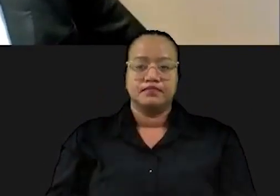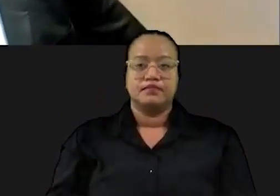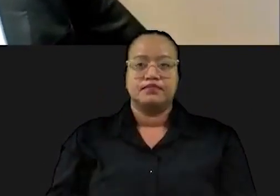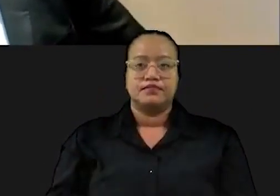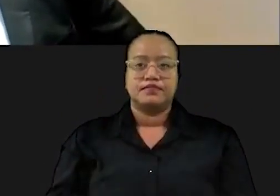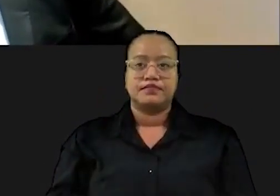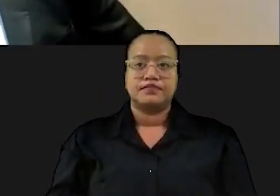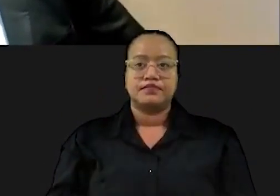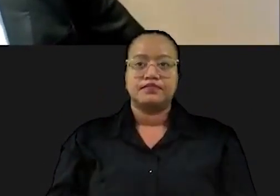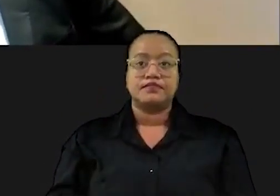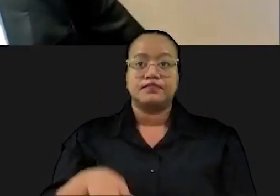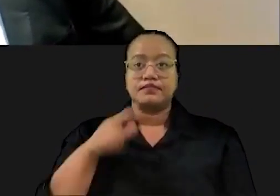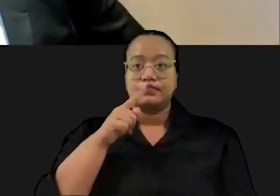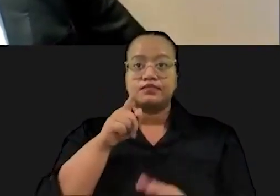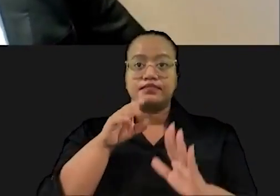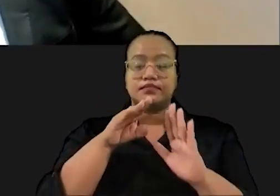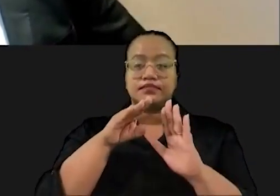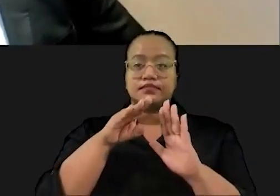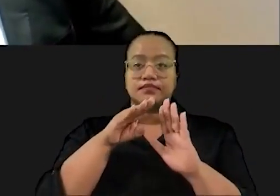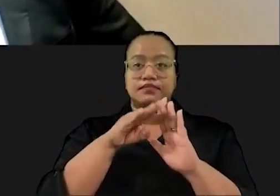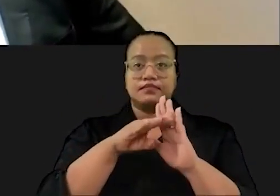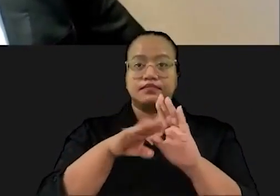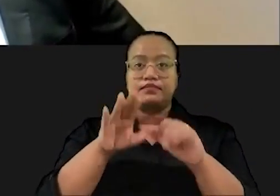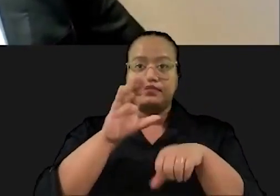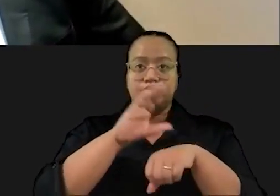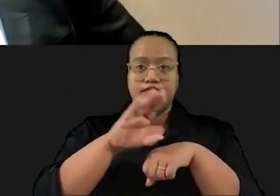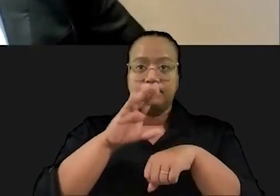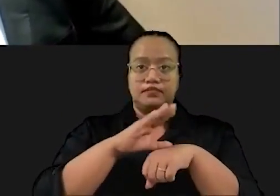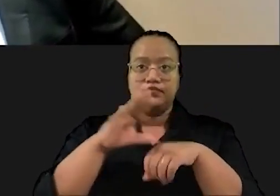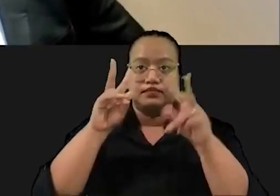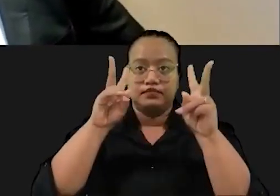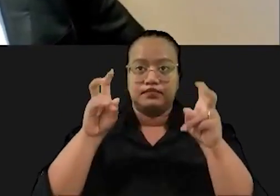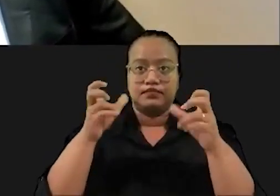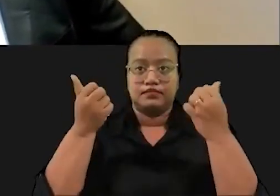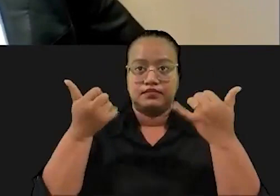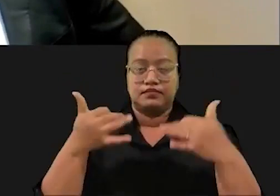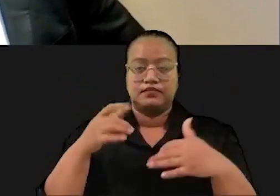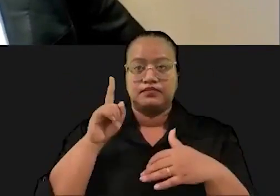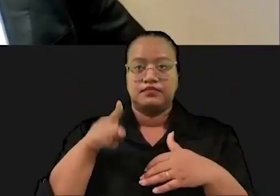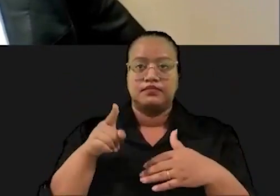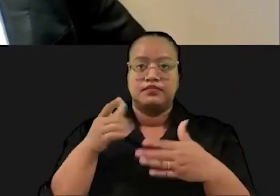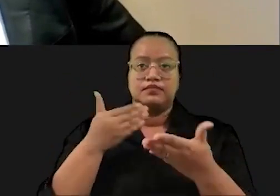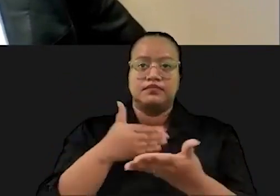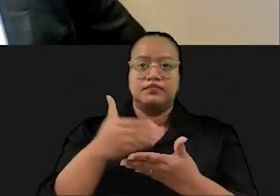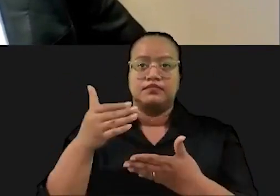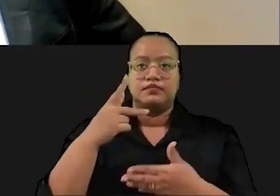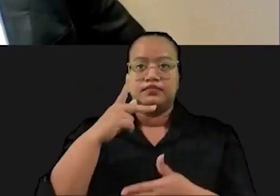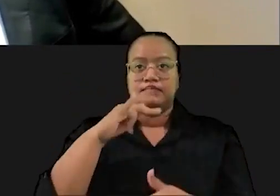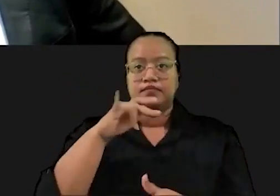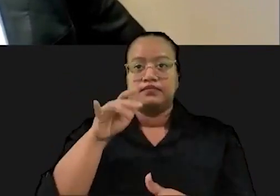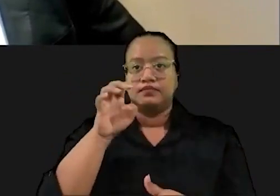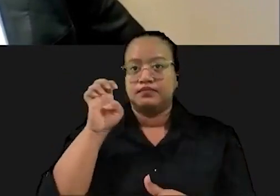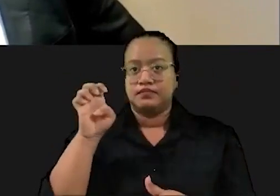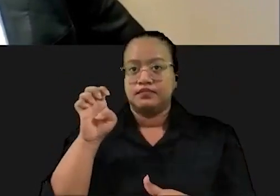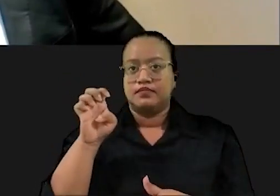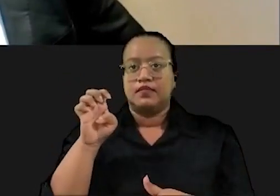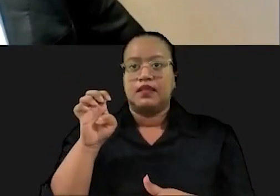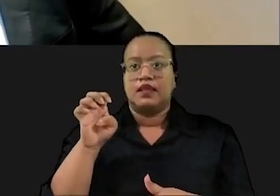curso, o título da minha fala é Introdução ao PJE. Eu coloquei esse título